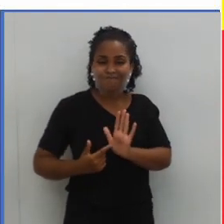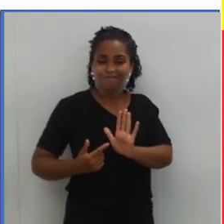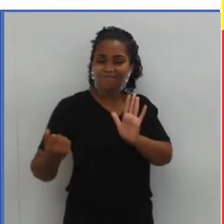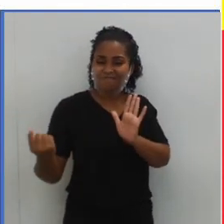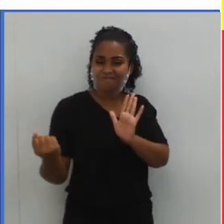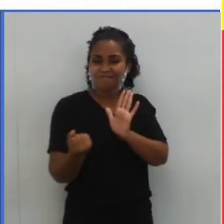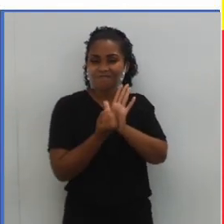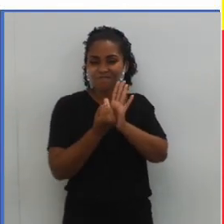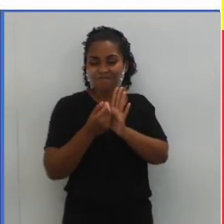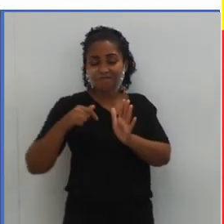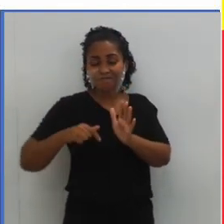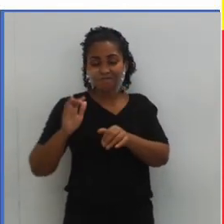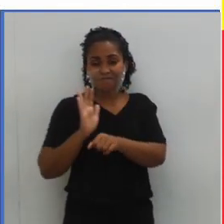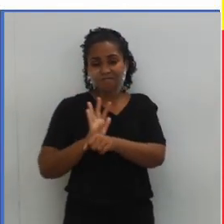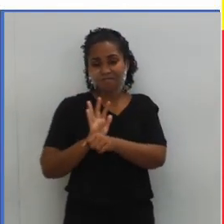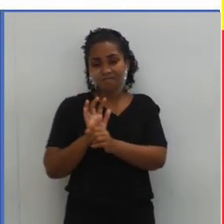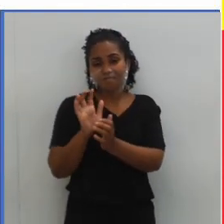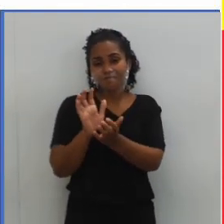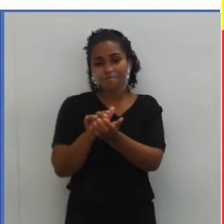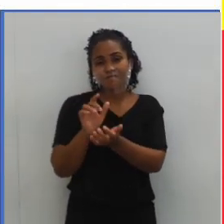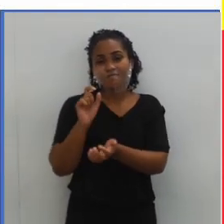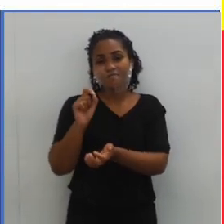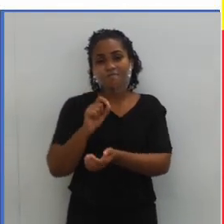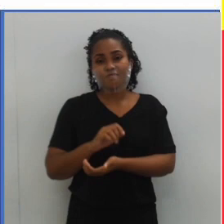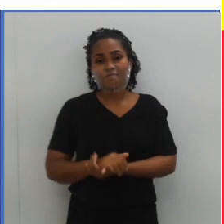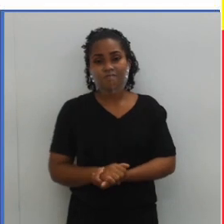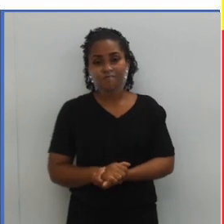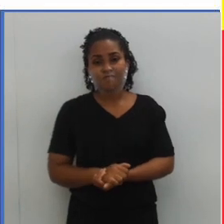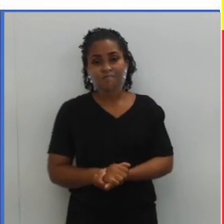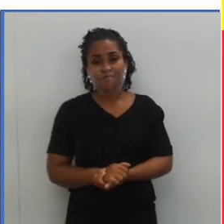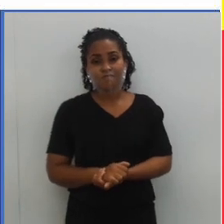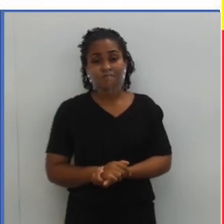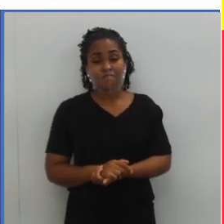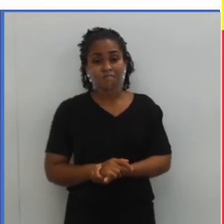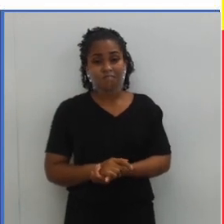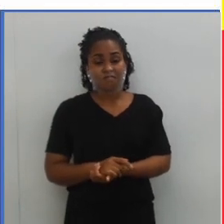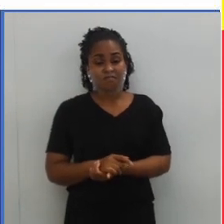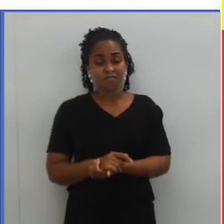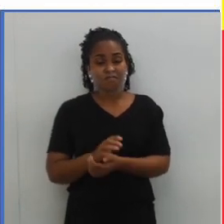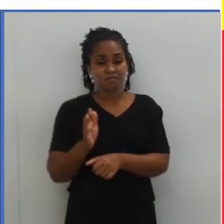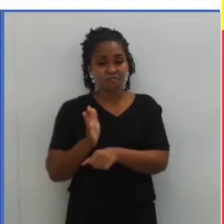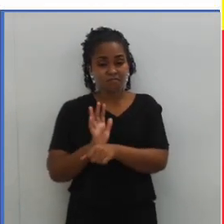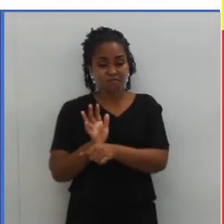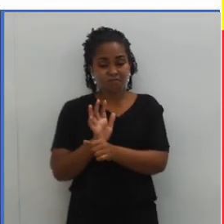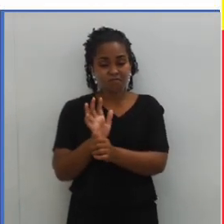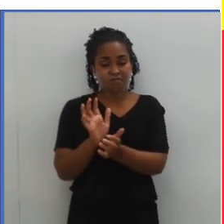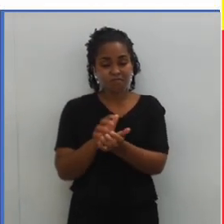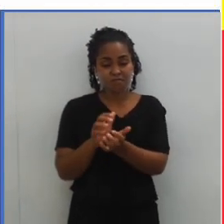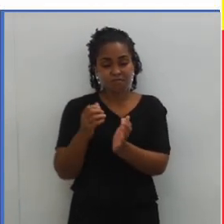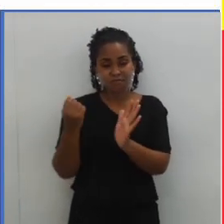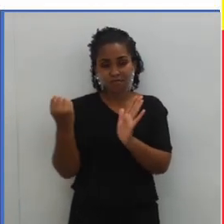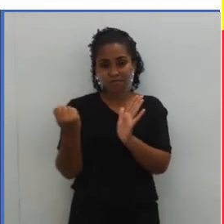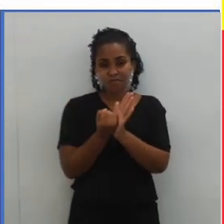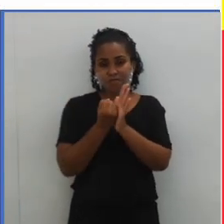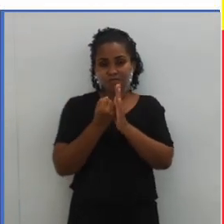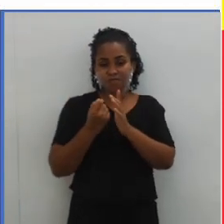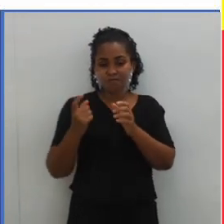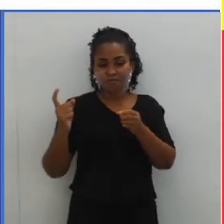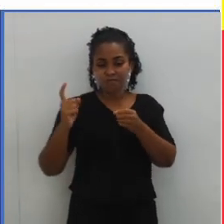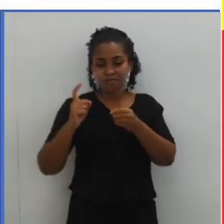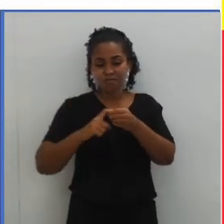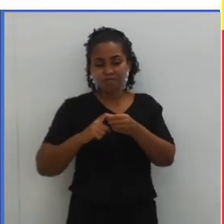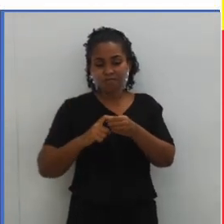para o cinema pernambucano é justamente esse momento. O filme que merece destaque, certo? Marca esse momento de retomada do